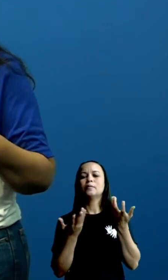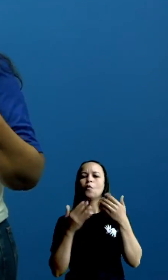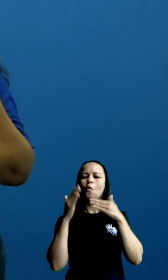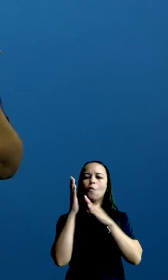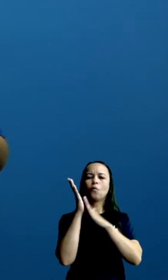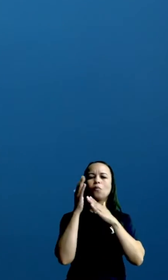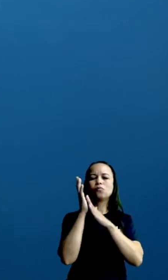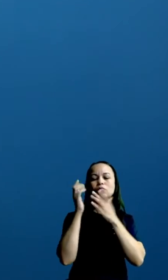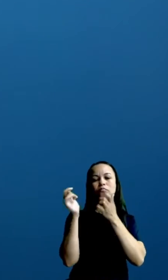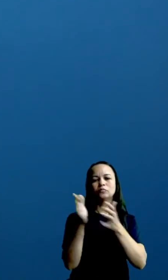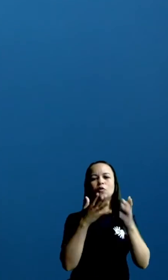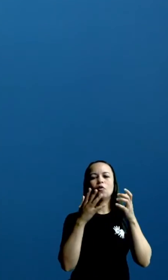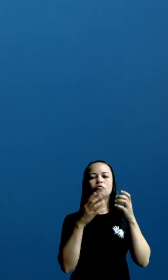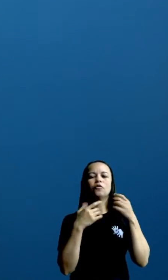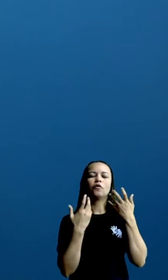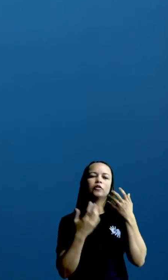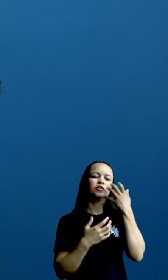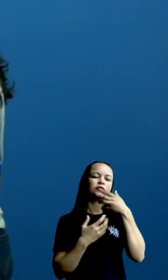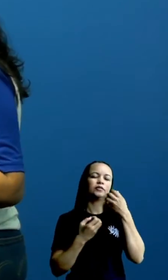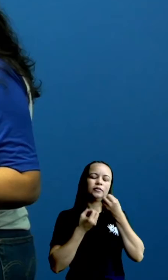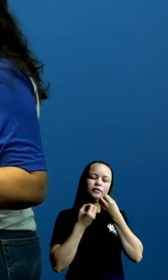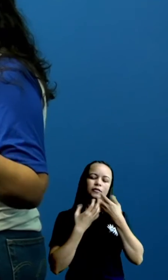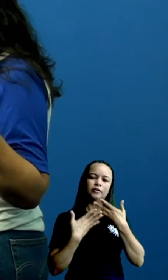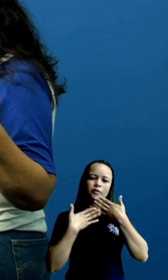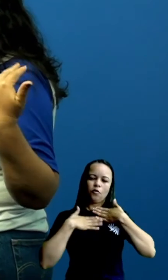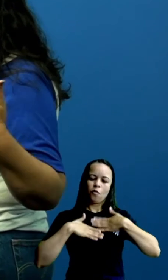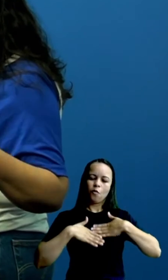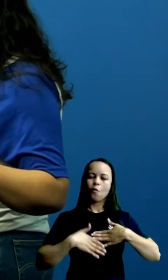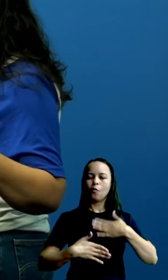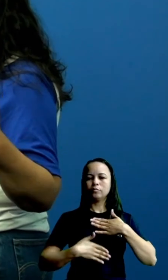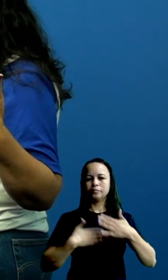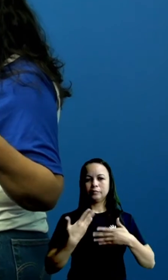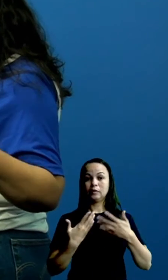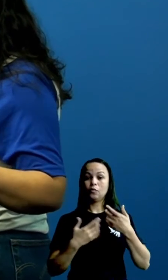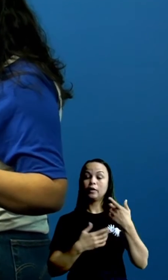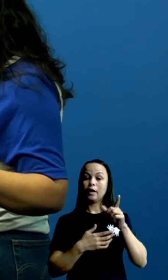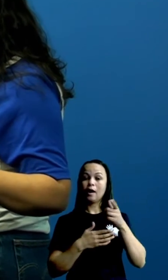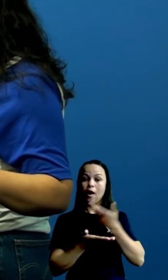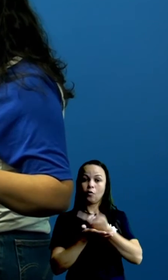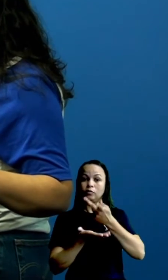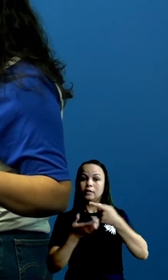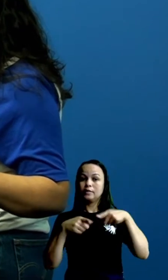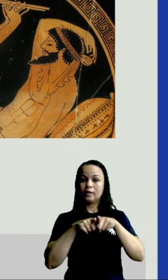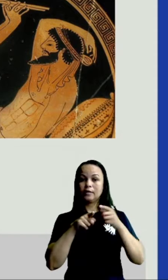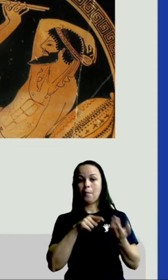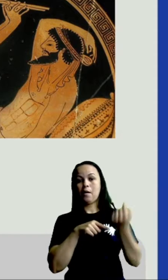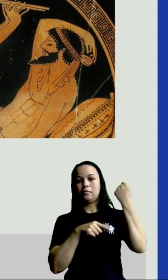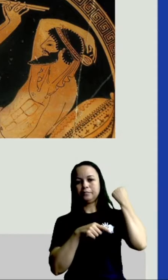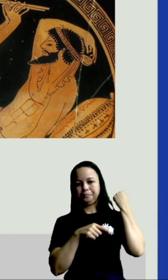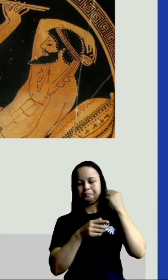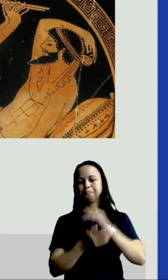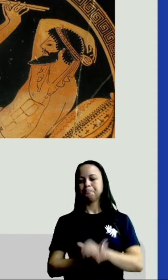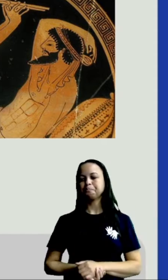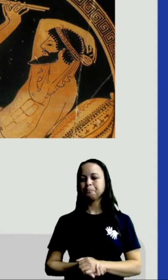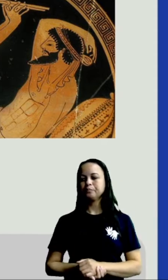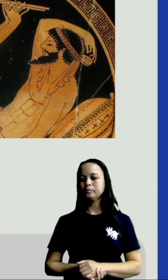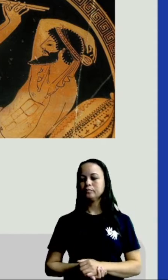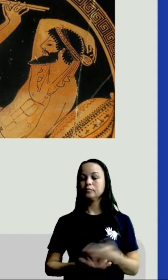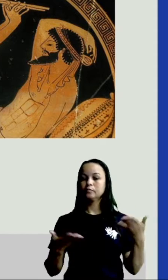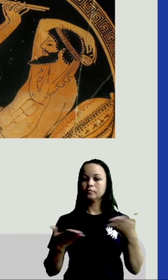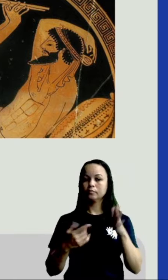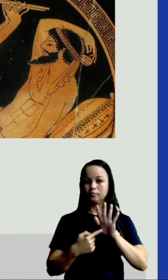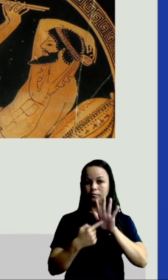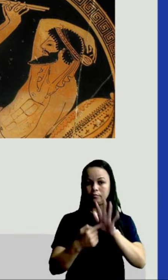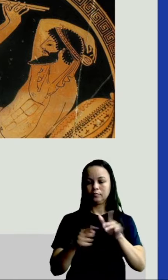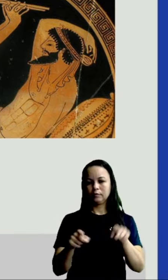e ali Você fica muito bem Tá certo era o que acontecia nas outras civilizações aí a gente